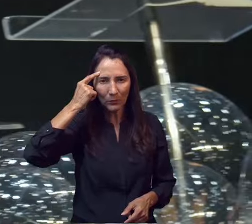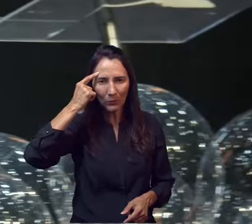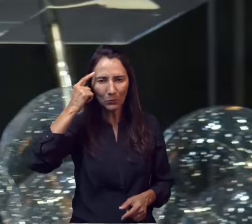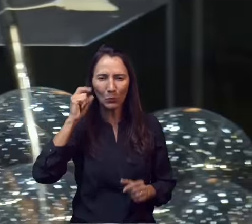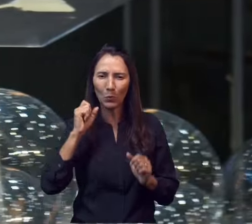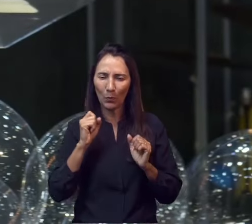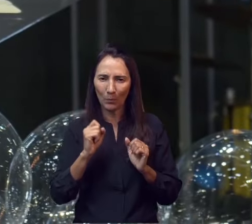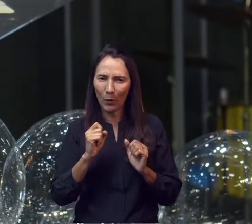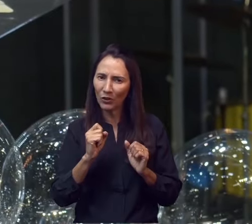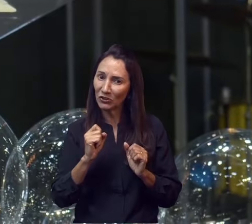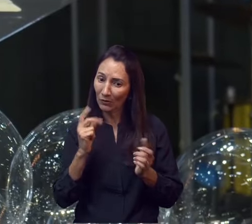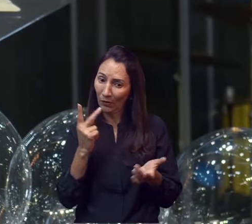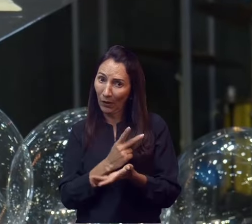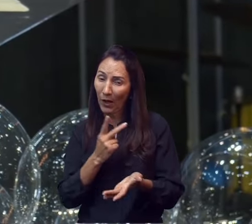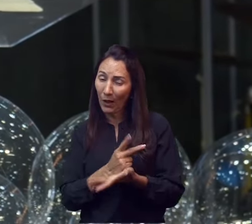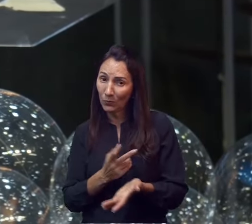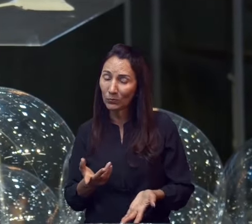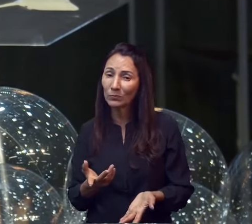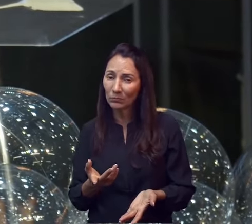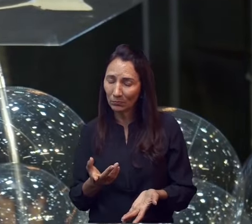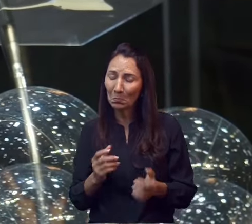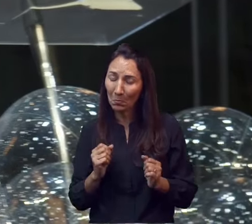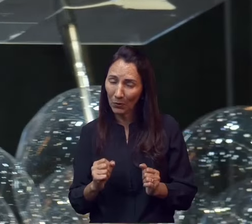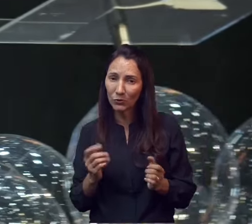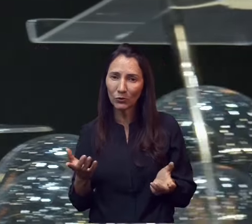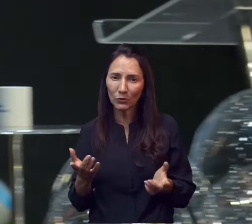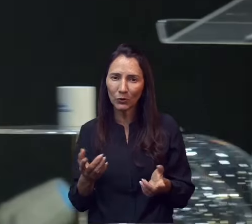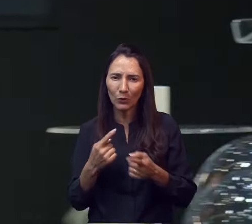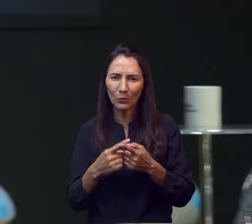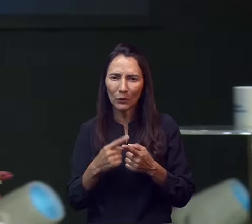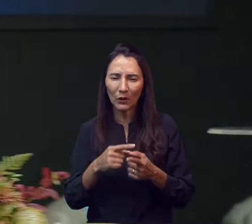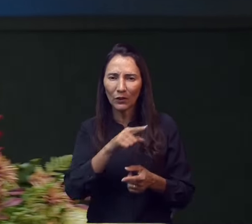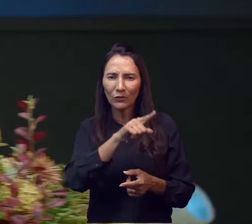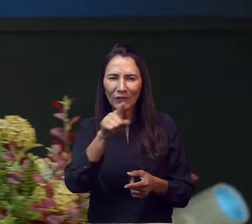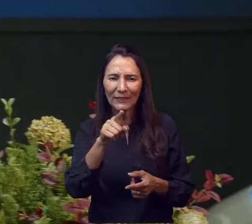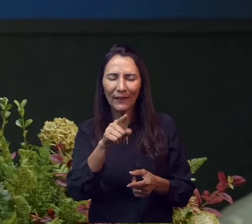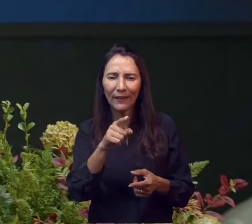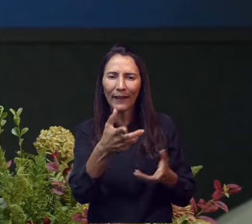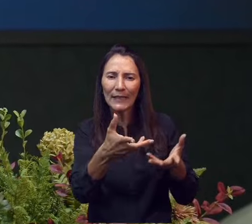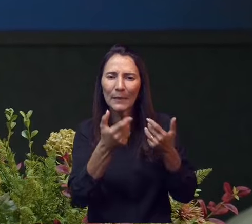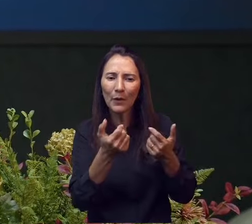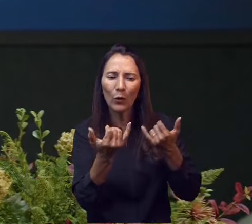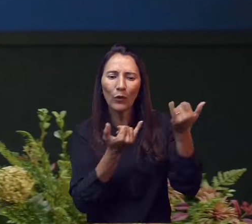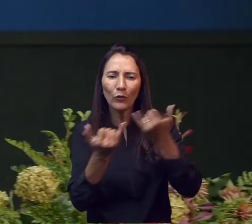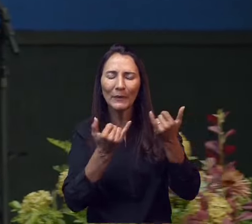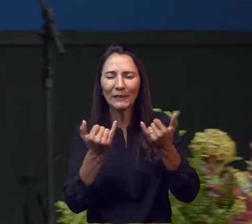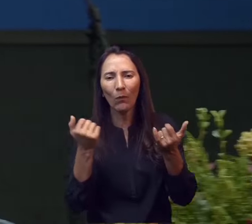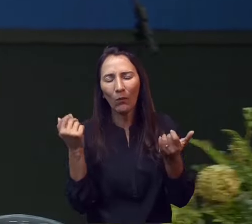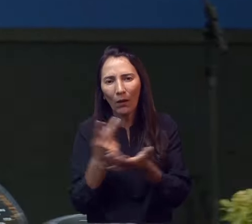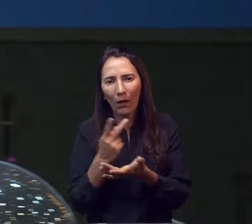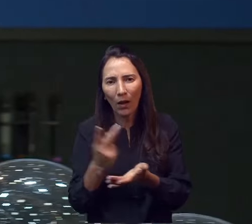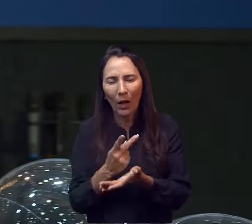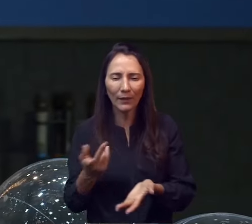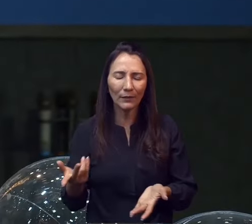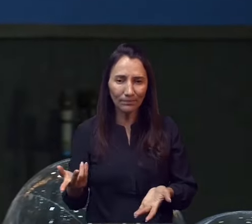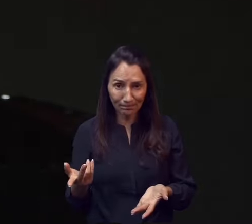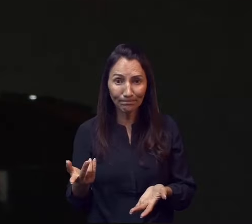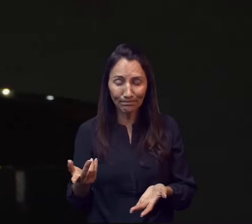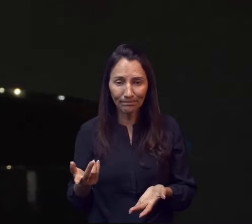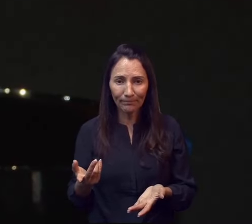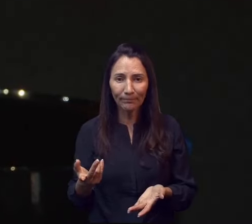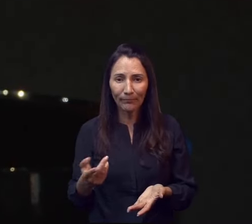estar errado porque porque você tem dados errados informações erradas